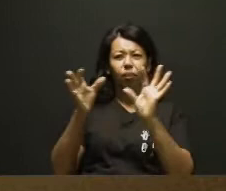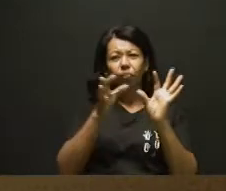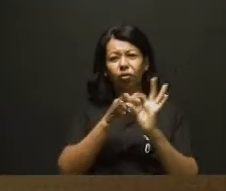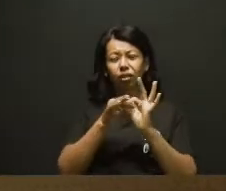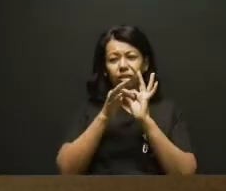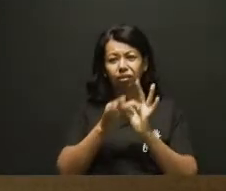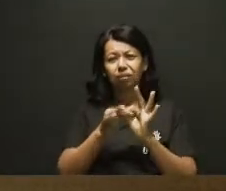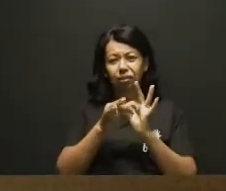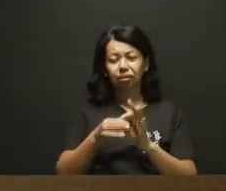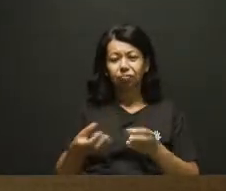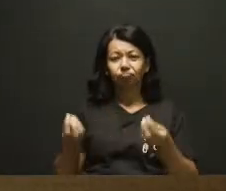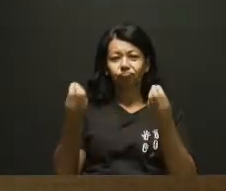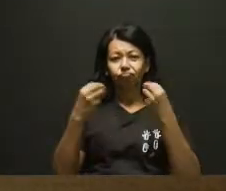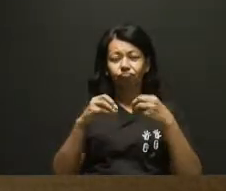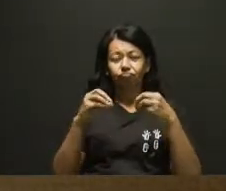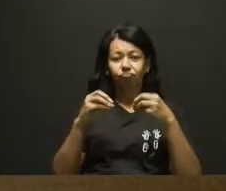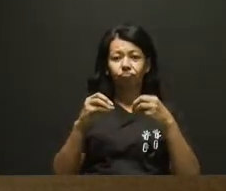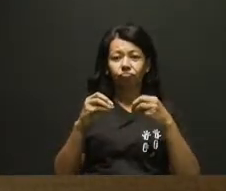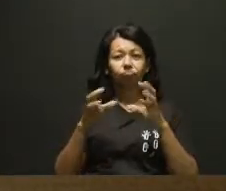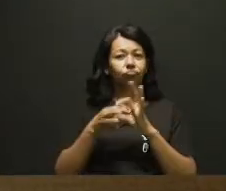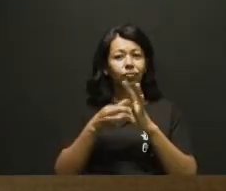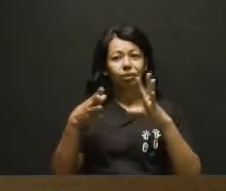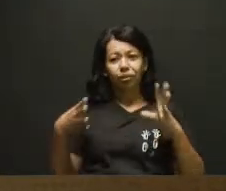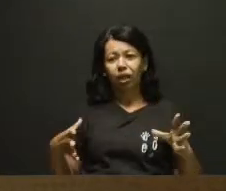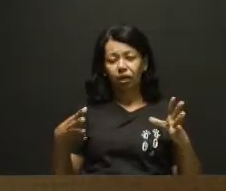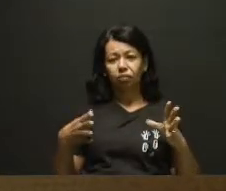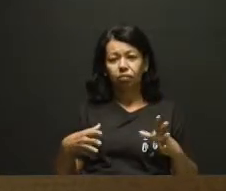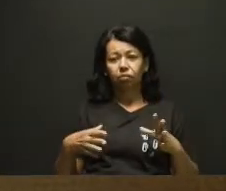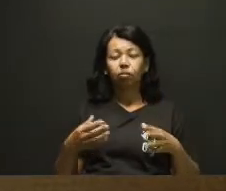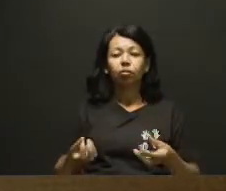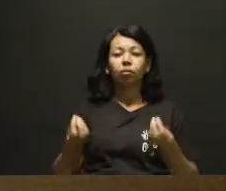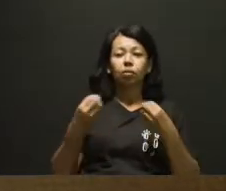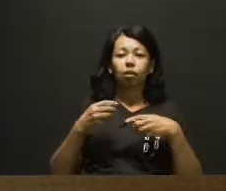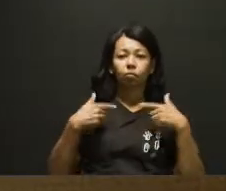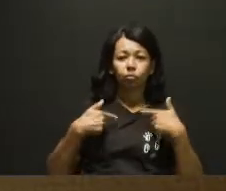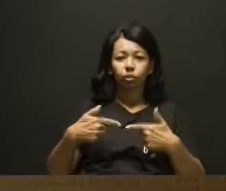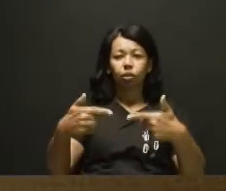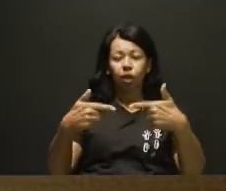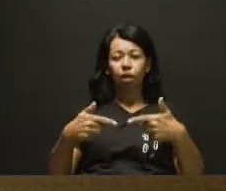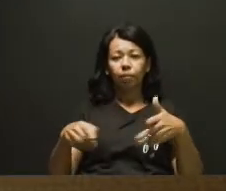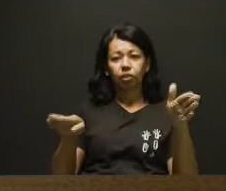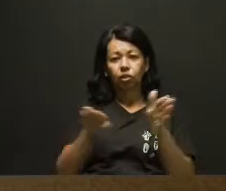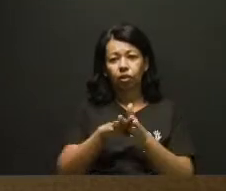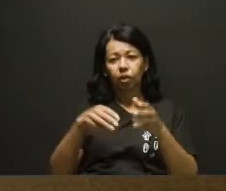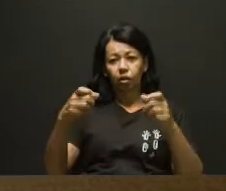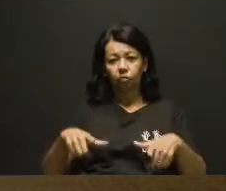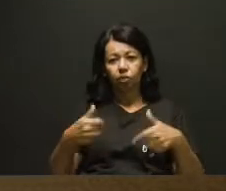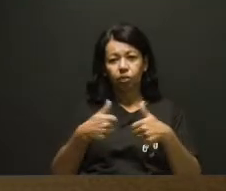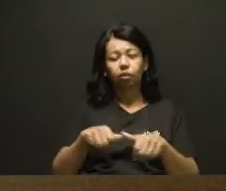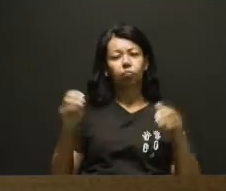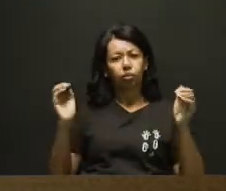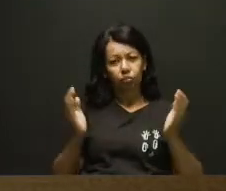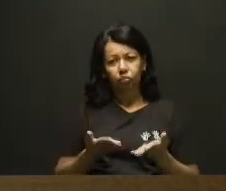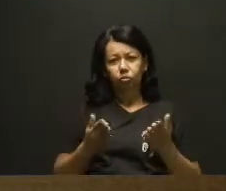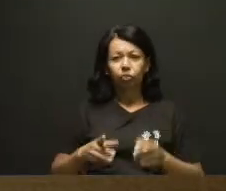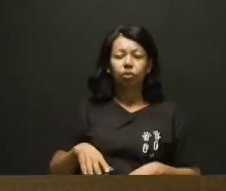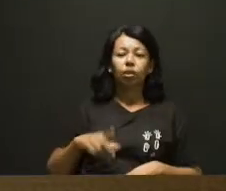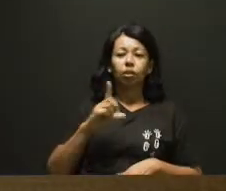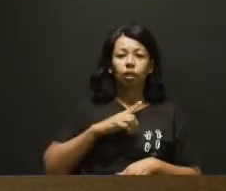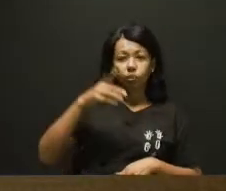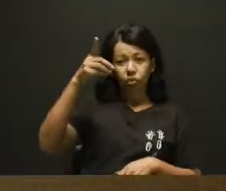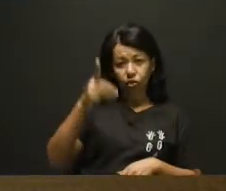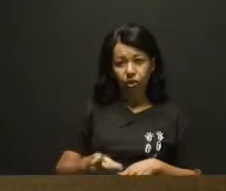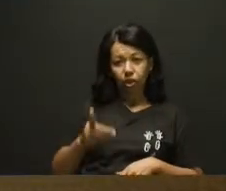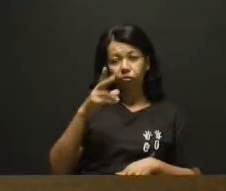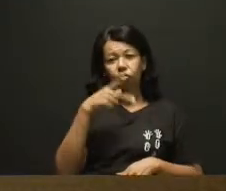vou lutar que tantos anos no leblon chegar onde nós estamos hoje hoje nós temos direito a falar hoje nós temos evitou falar